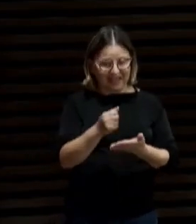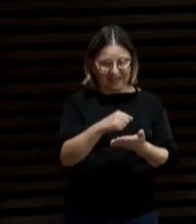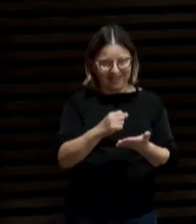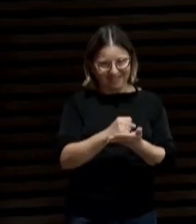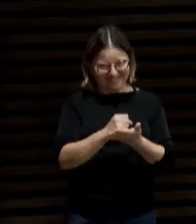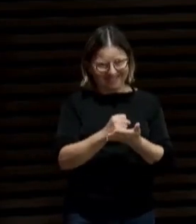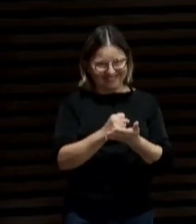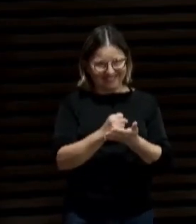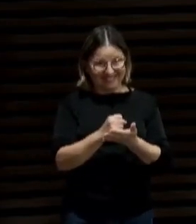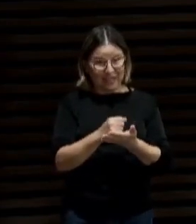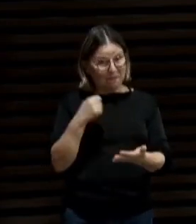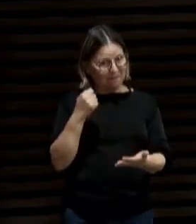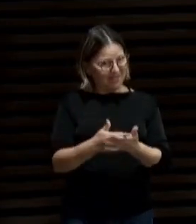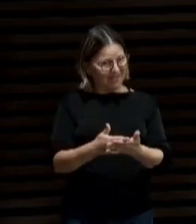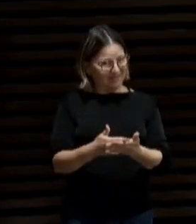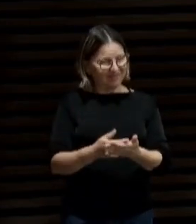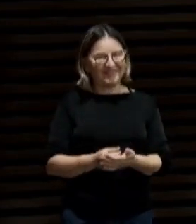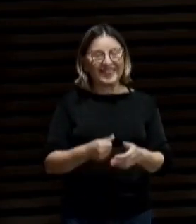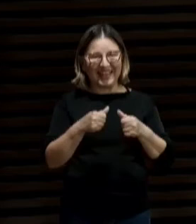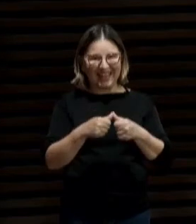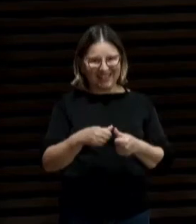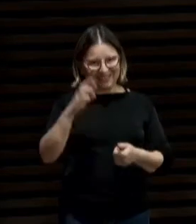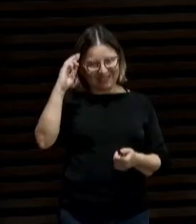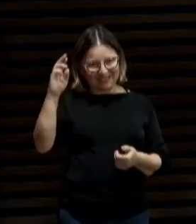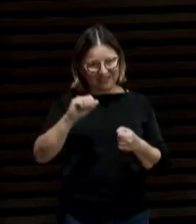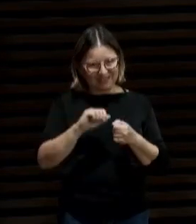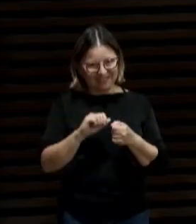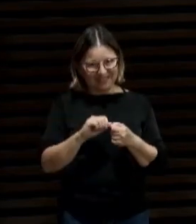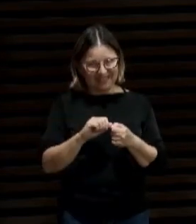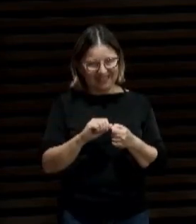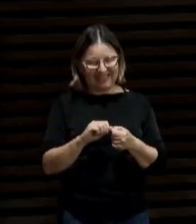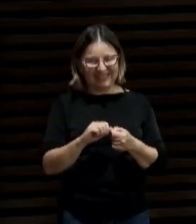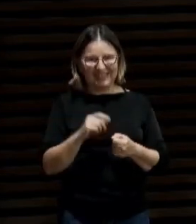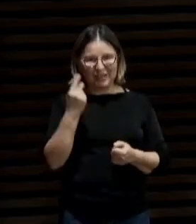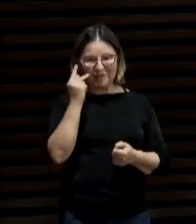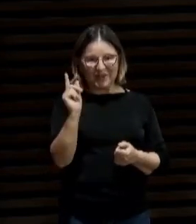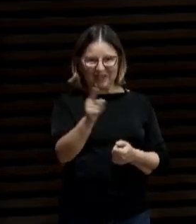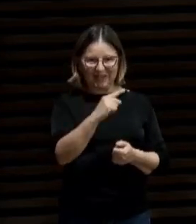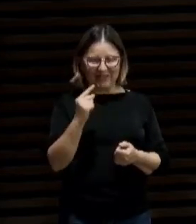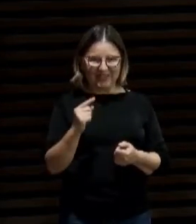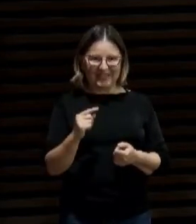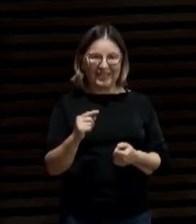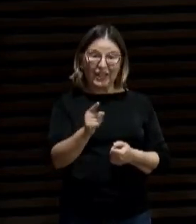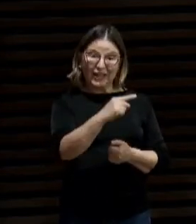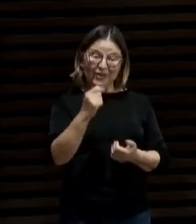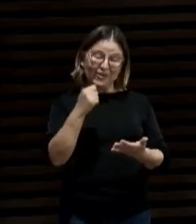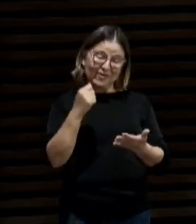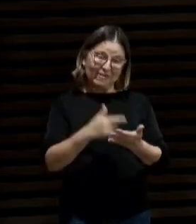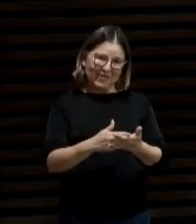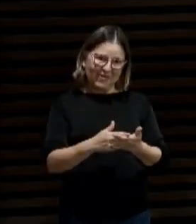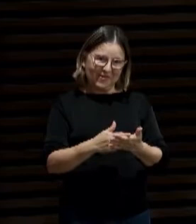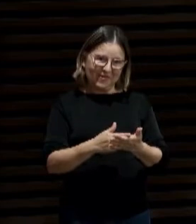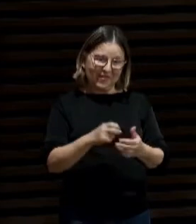depósito. É isso que o Senhor fez conosco quando nos salvou. Ele nos comprou pelo sangue de Jesus